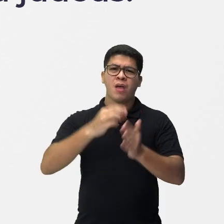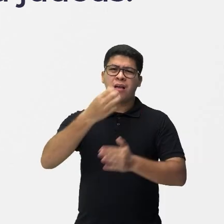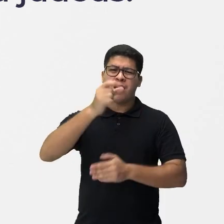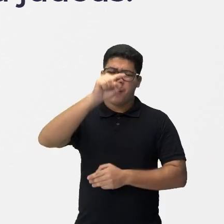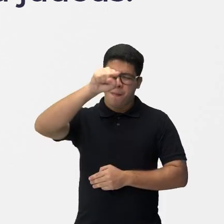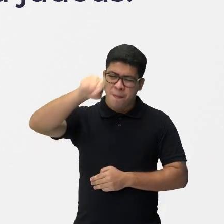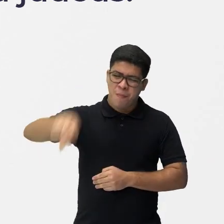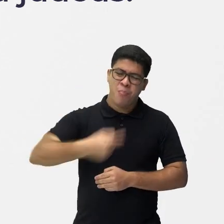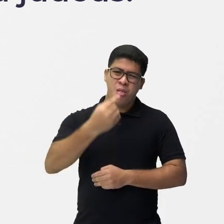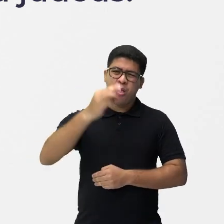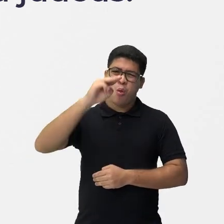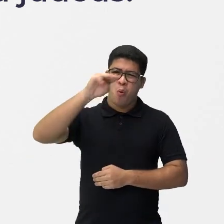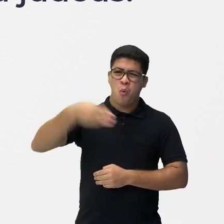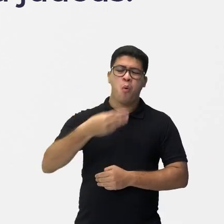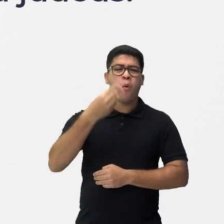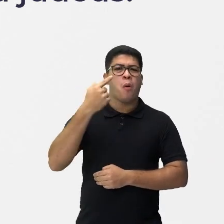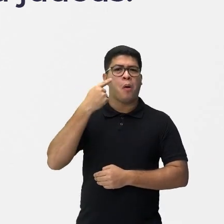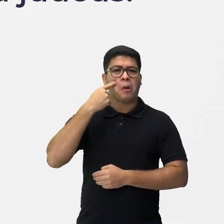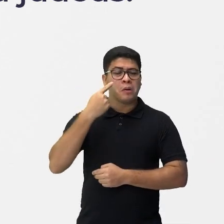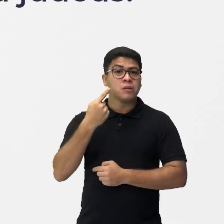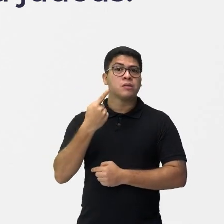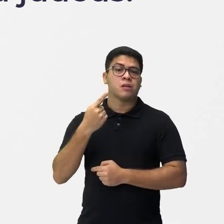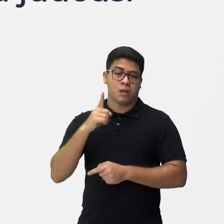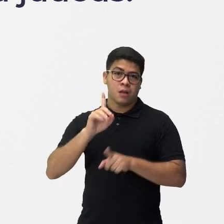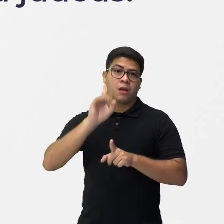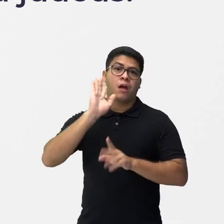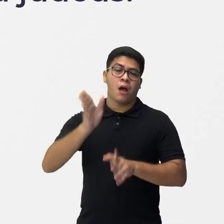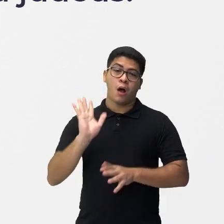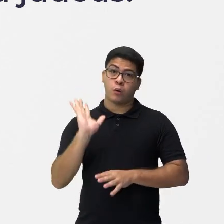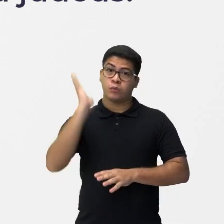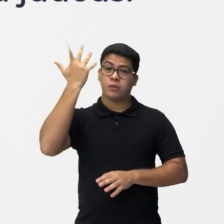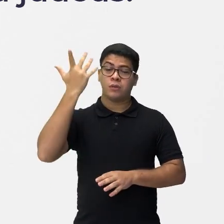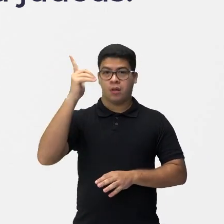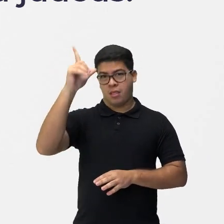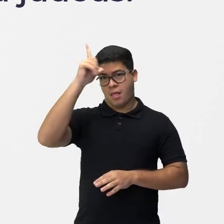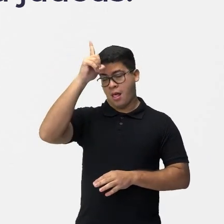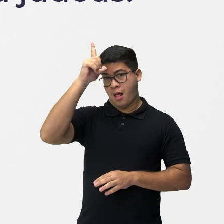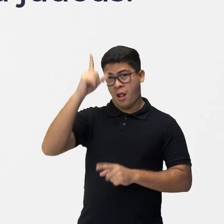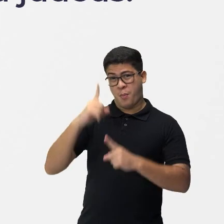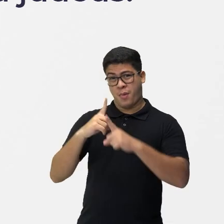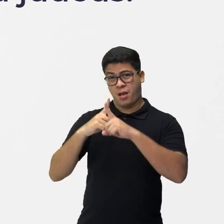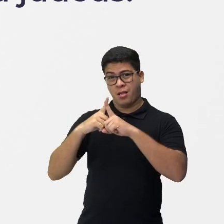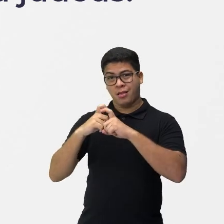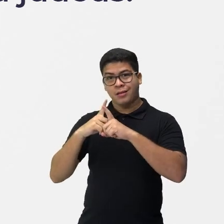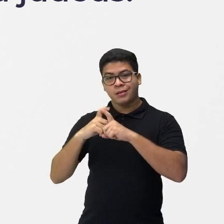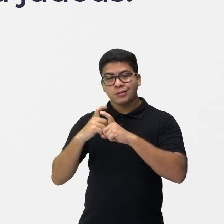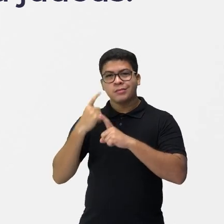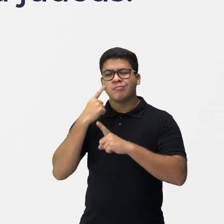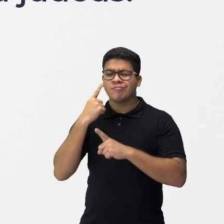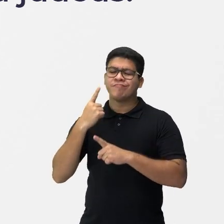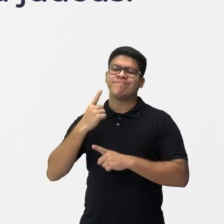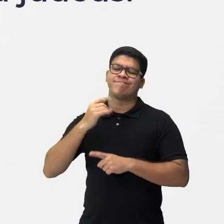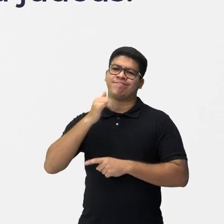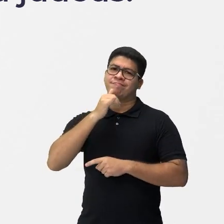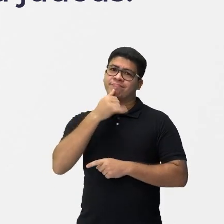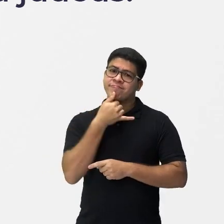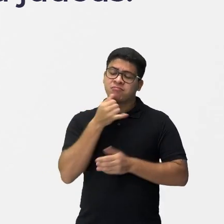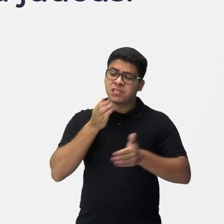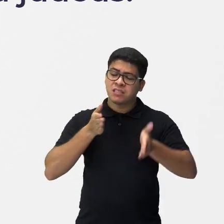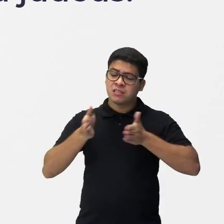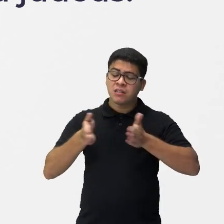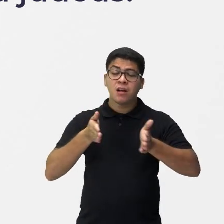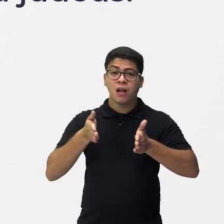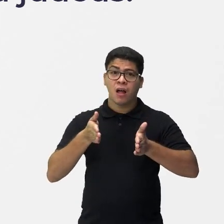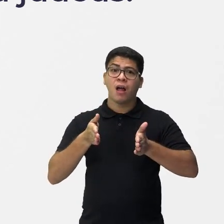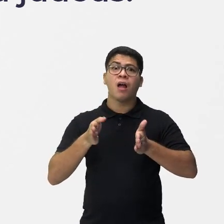de pessoas, como foi o que aconteceu ali na Alemanha nazista. Um episódio muito triste da história, que não foi o